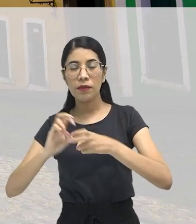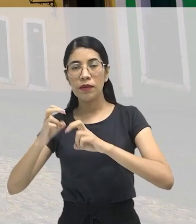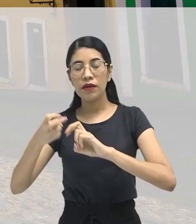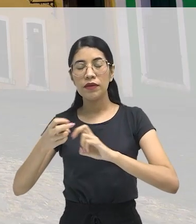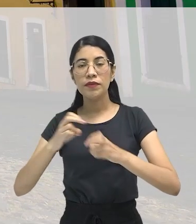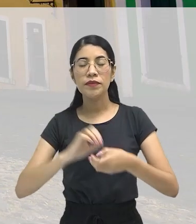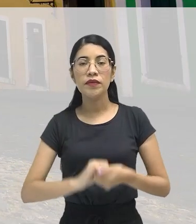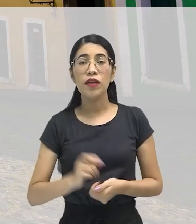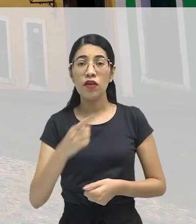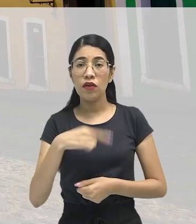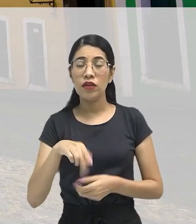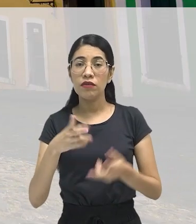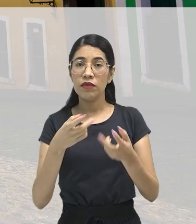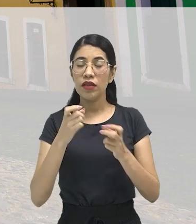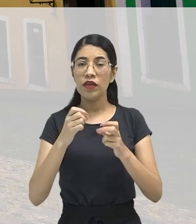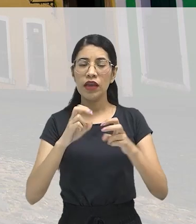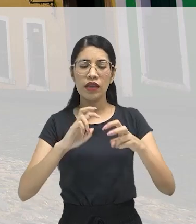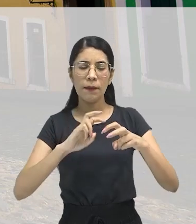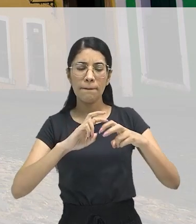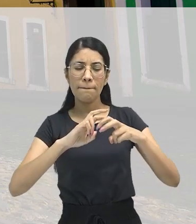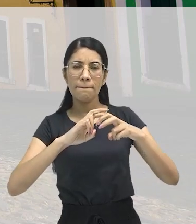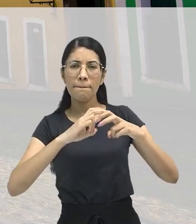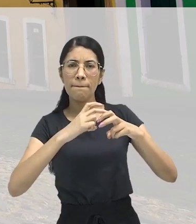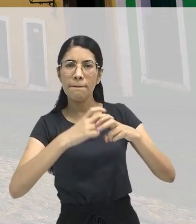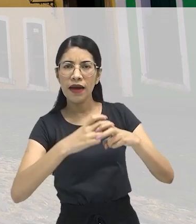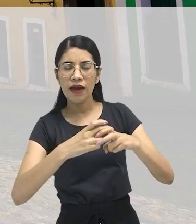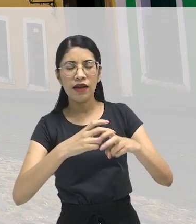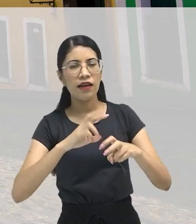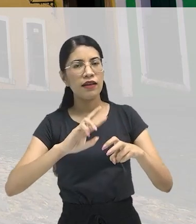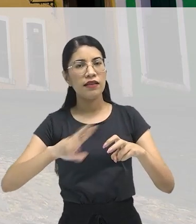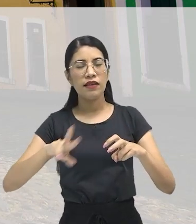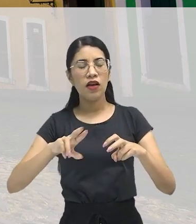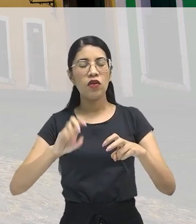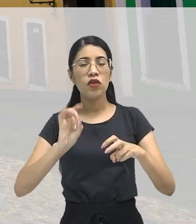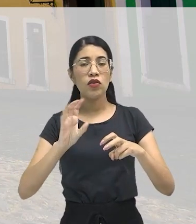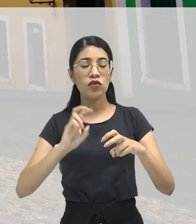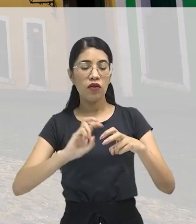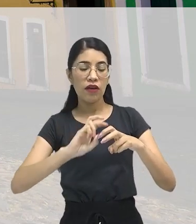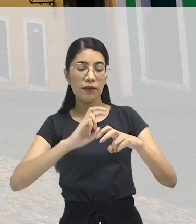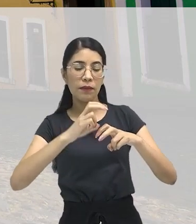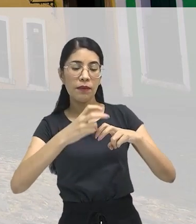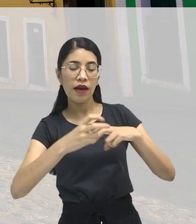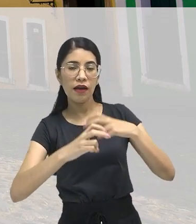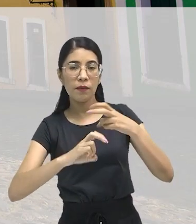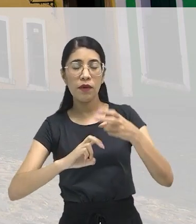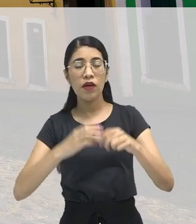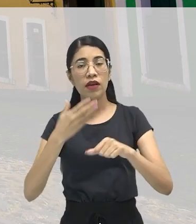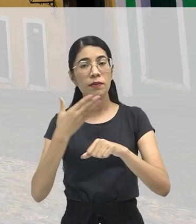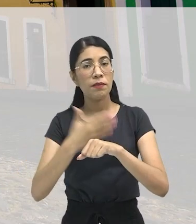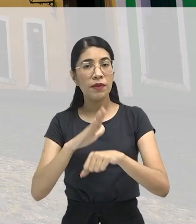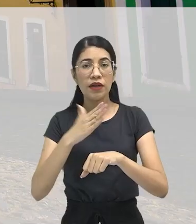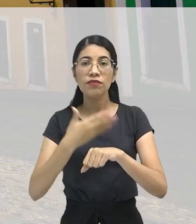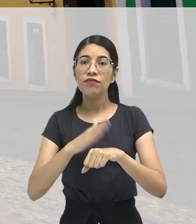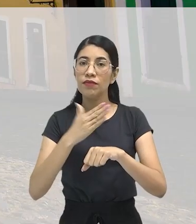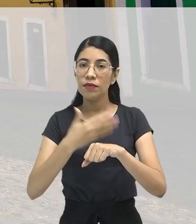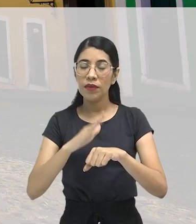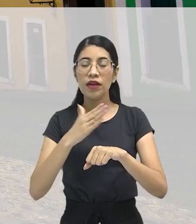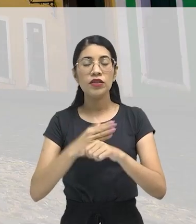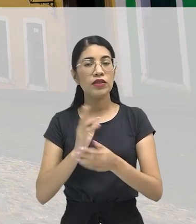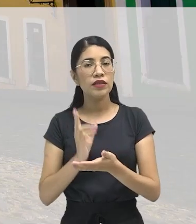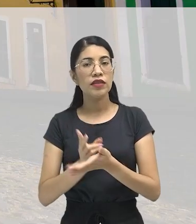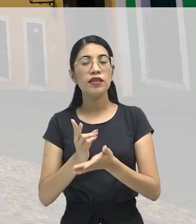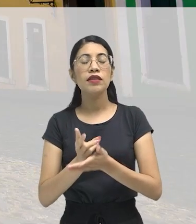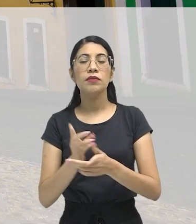oponente. Vocês estão vendo eles encostarem em algum momento? Não. Justamente porque eles treinam bastante e têm